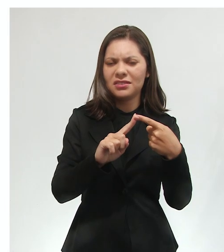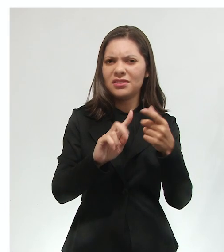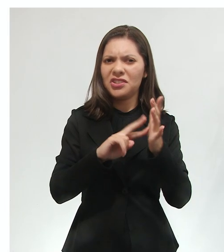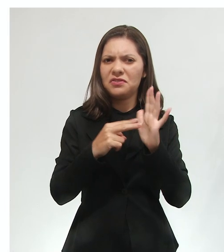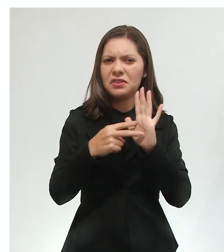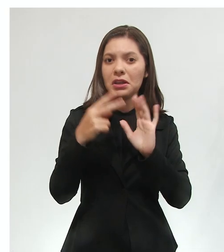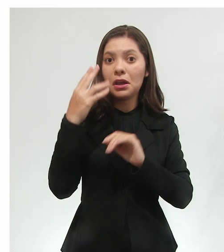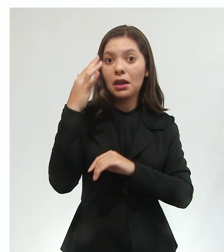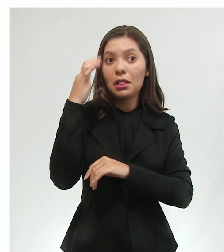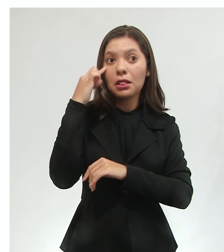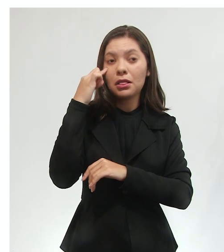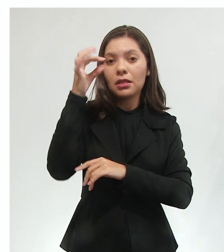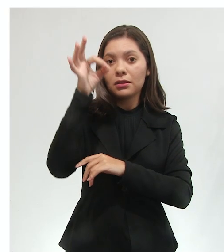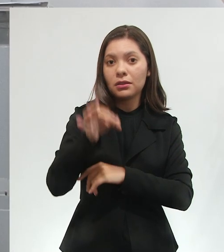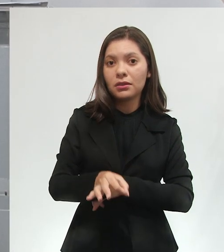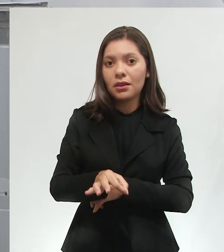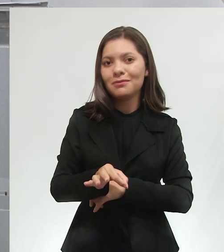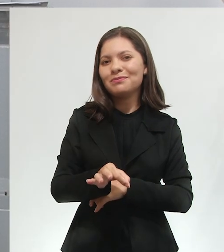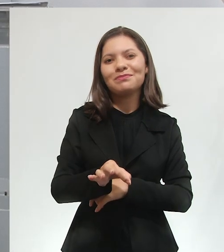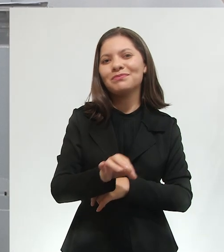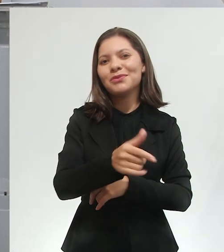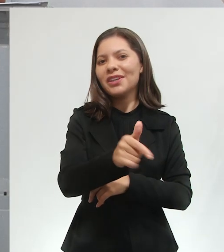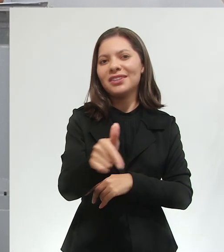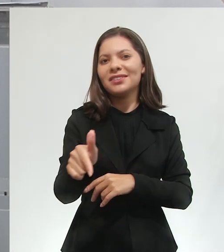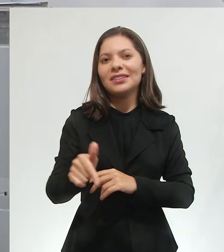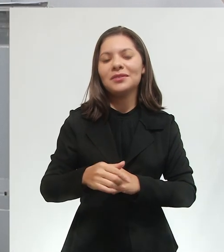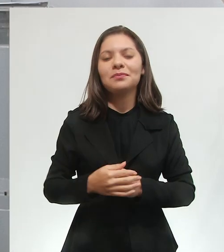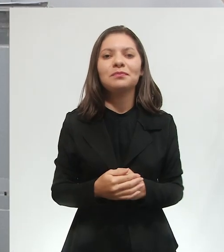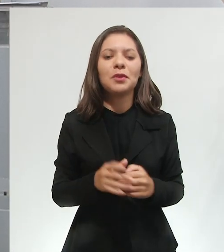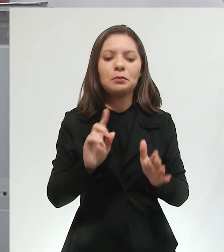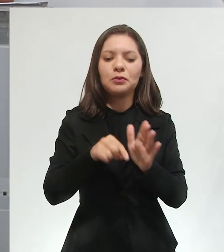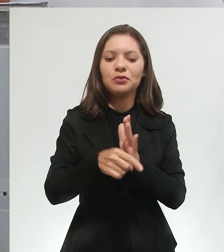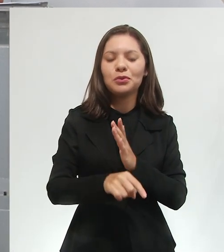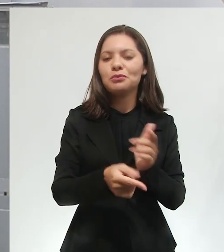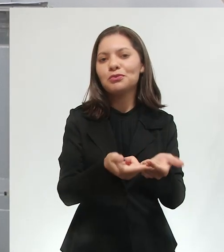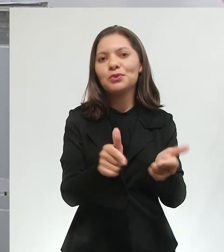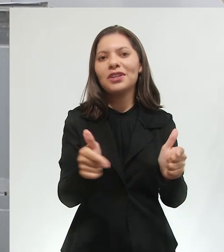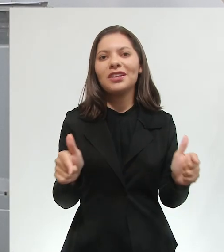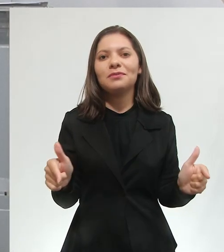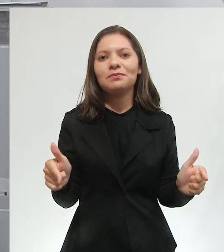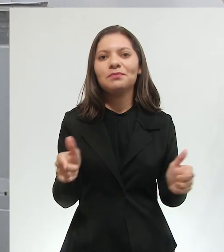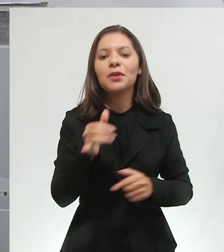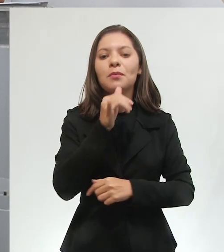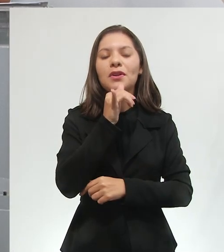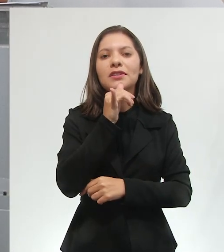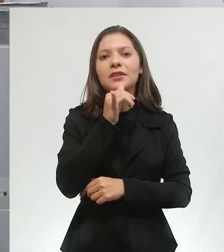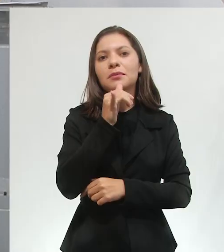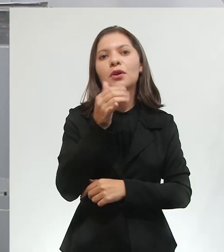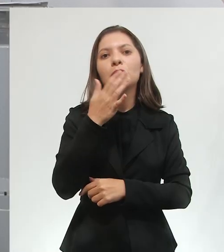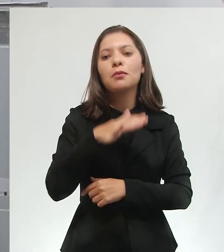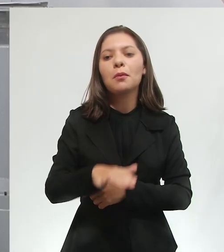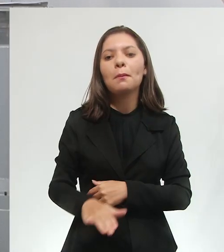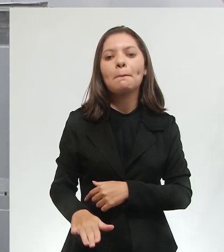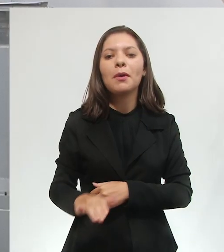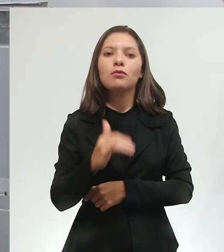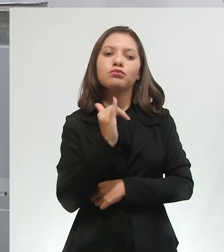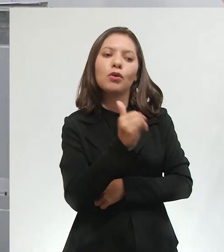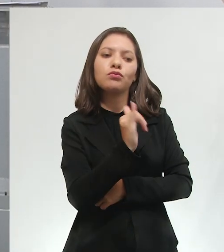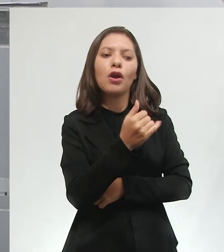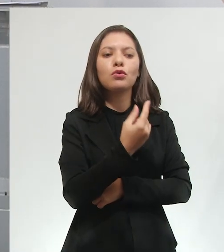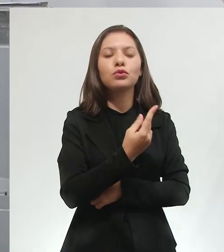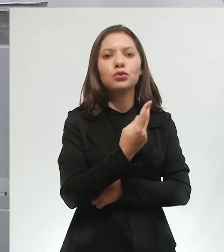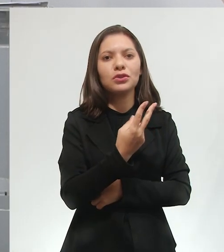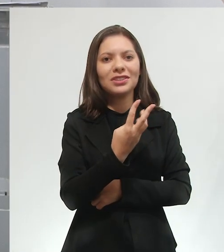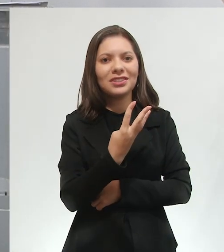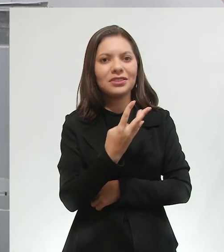compreensão quantitativa profunda. Aí você pega essa mesma criança que recitou para você lá, ó, 1, 2, 3, 4, 5, 6, 7,